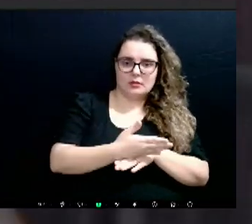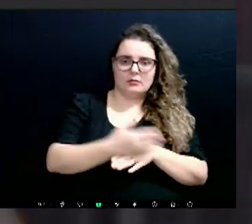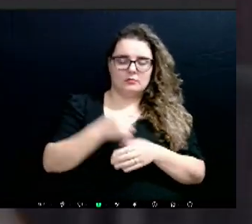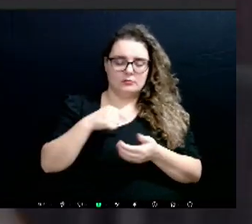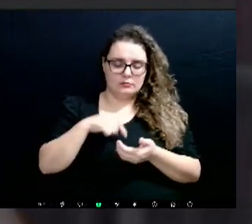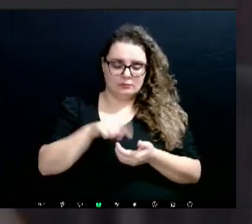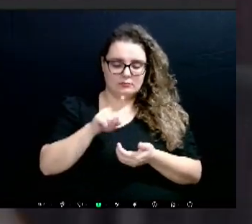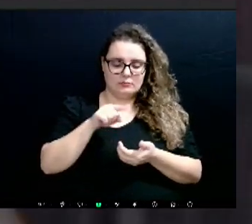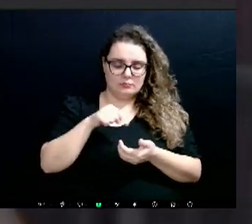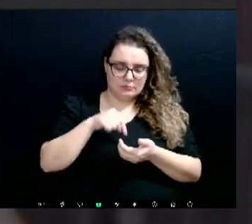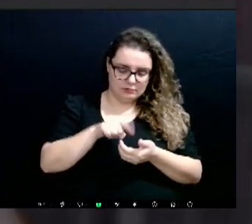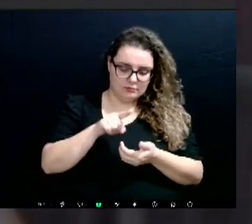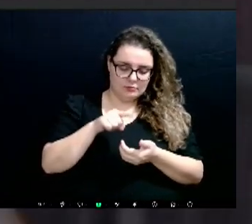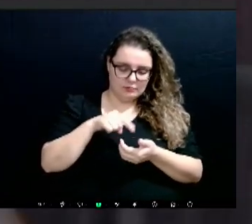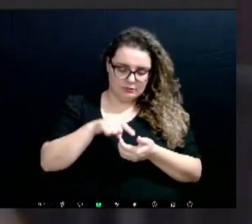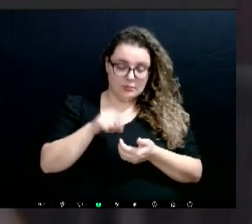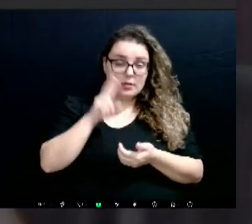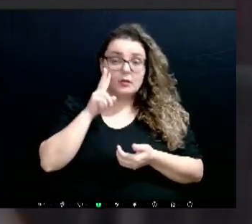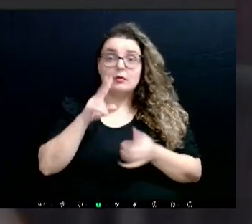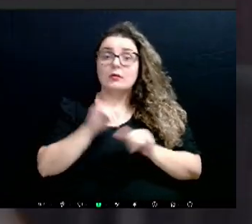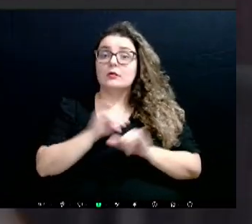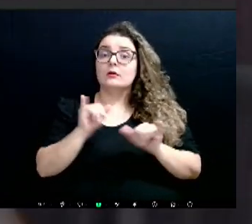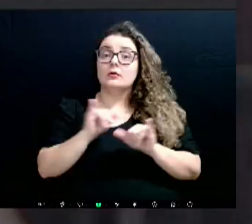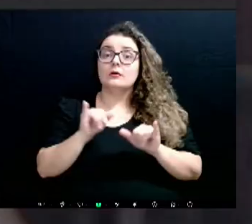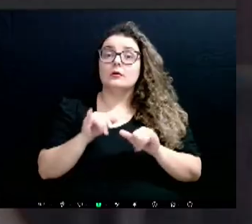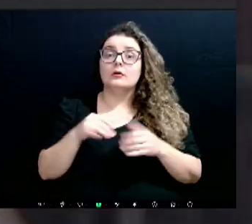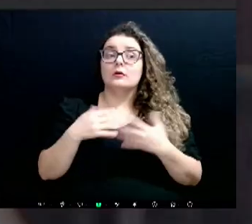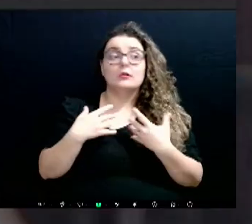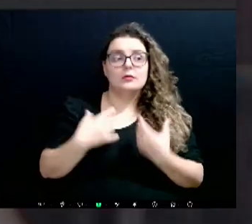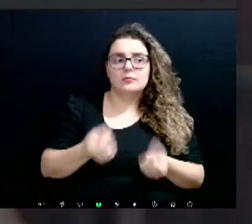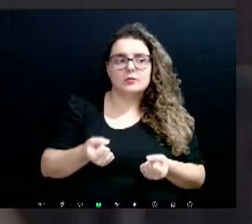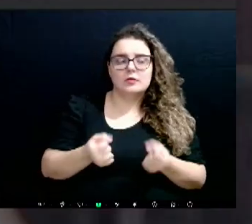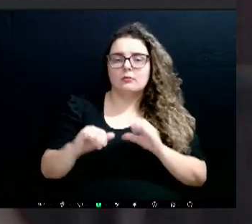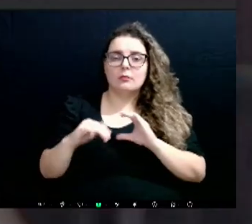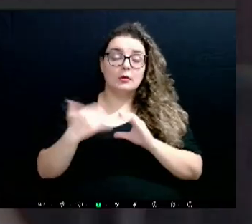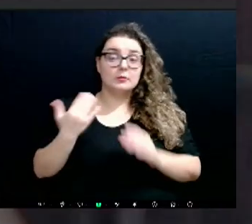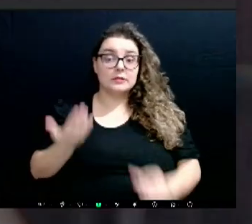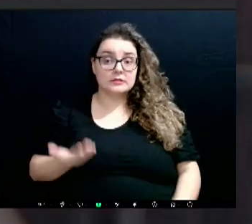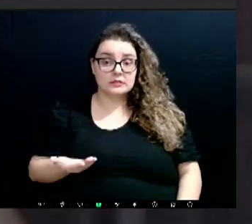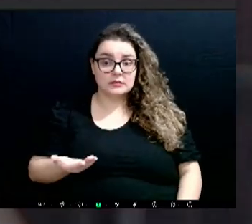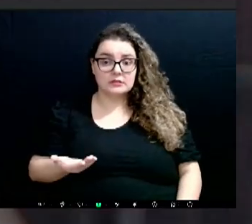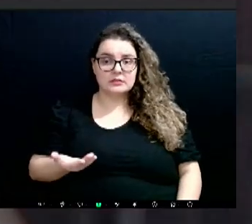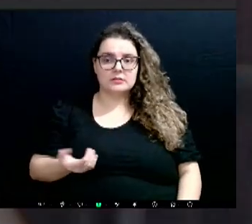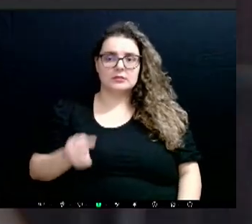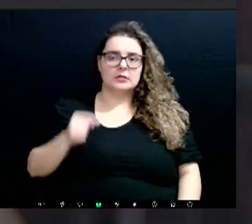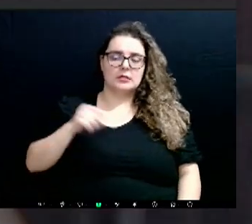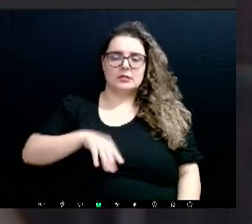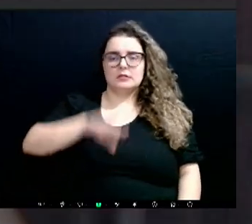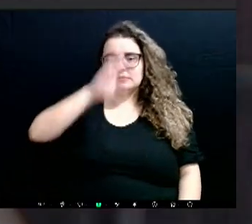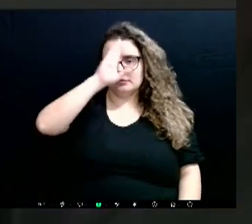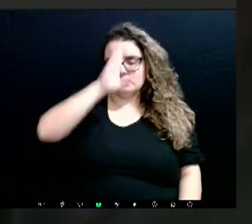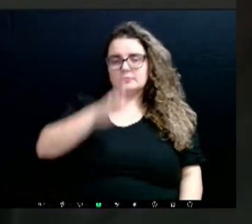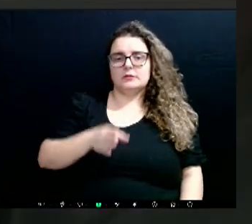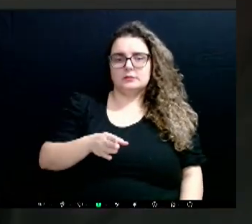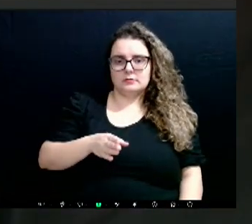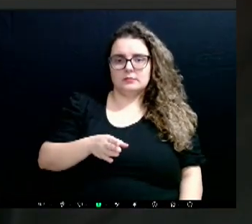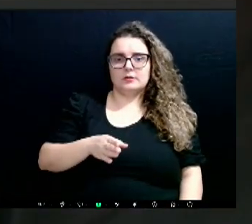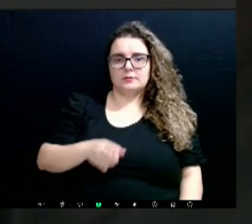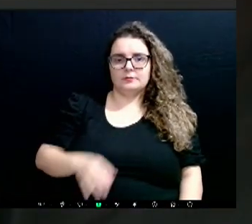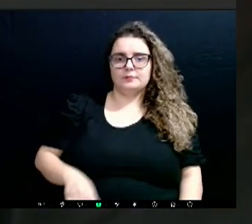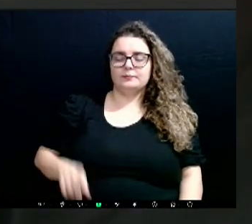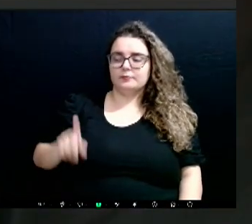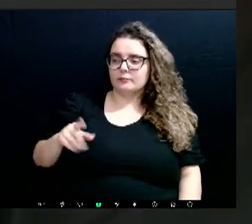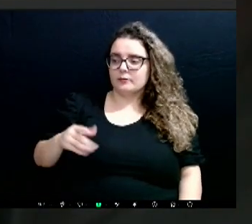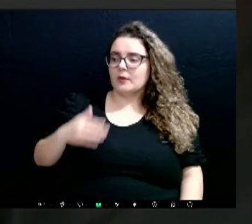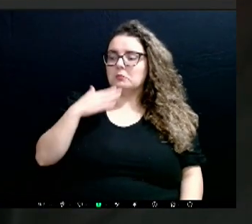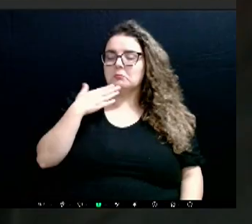de ver uma notícia, ver se eu recebi uma notificação, uma mensagem, esse que é o ponto fundamental. É impressionante, porque a gente